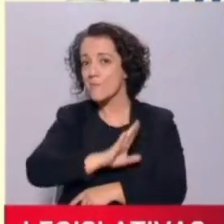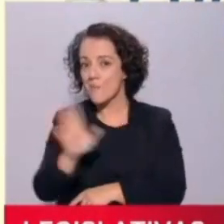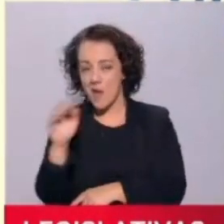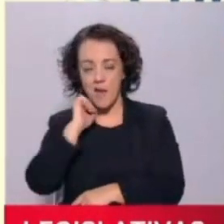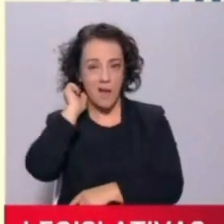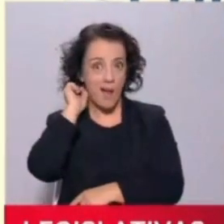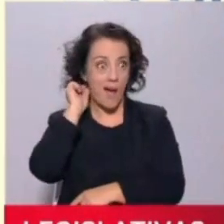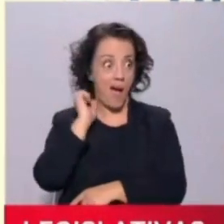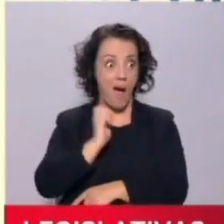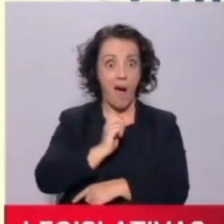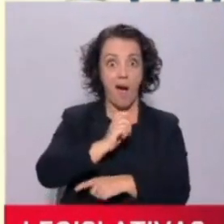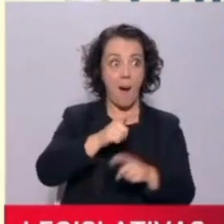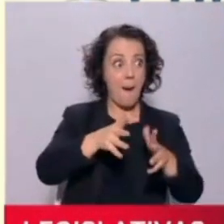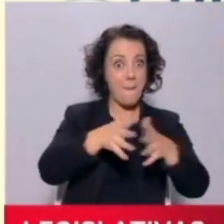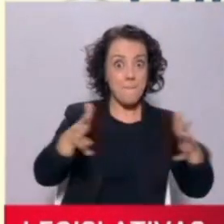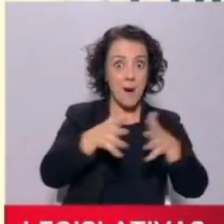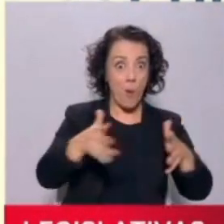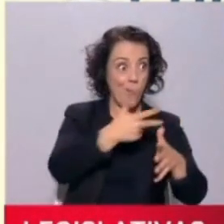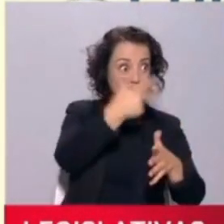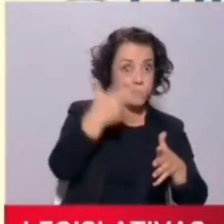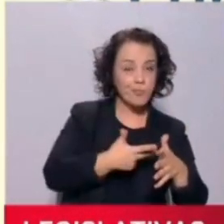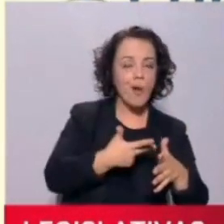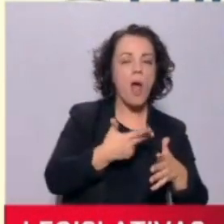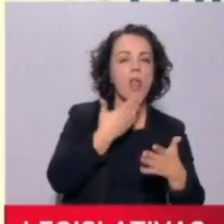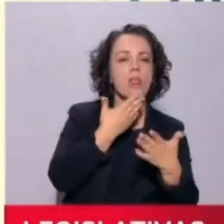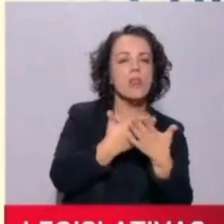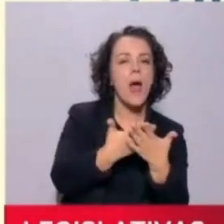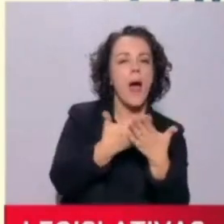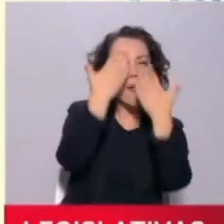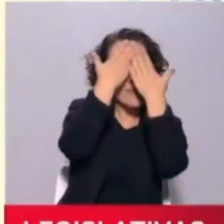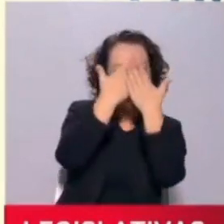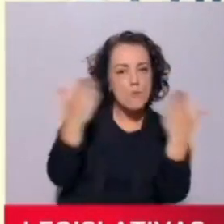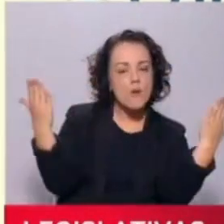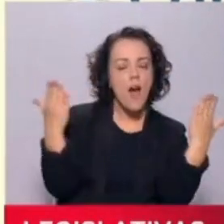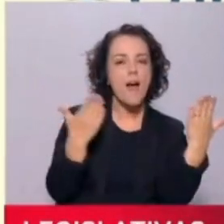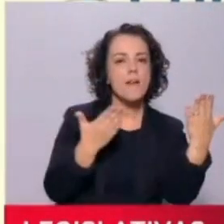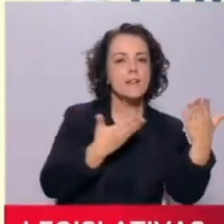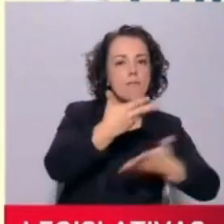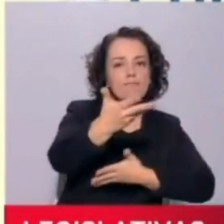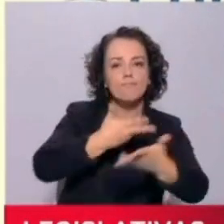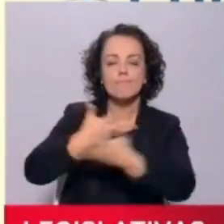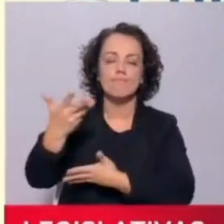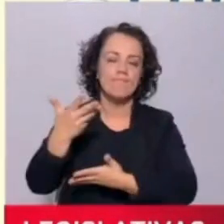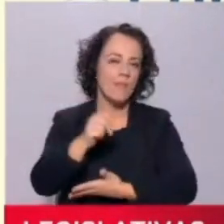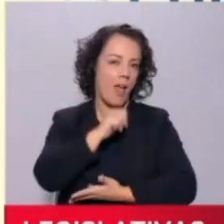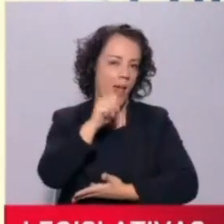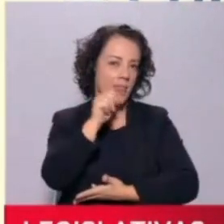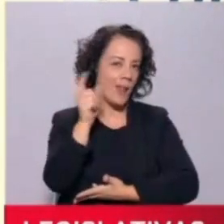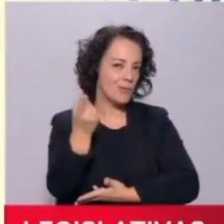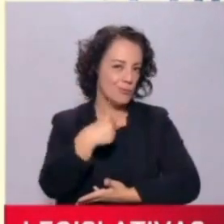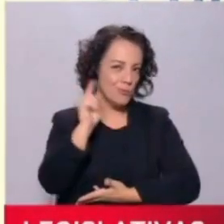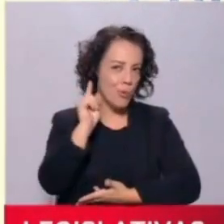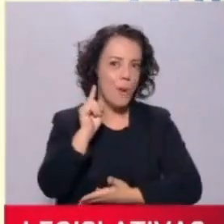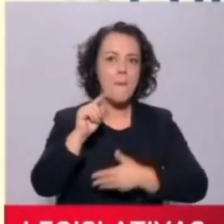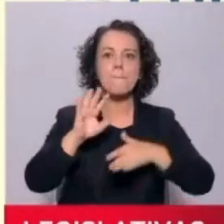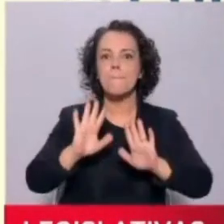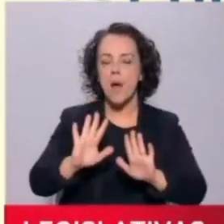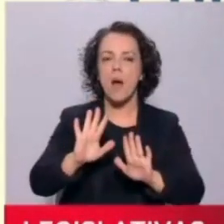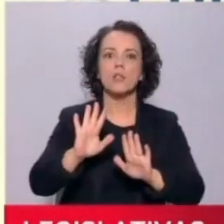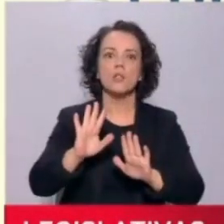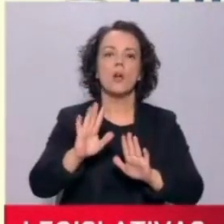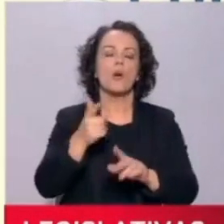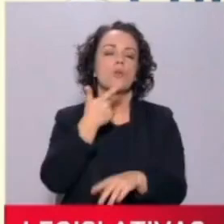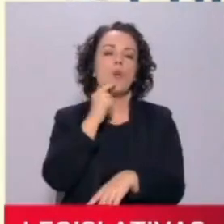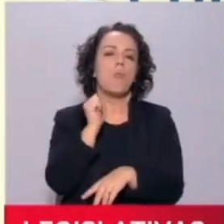pluralidade democrática quando seria desejável apresentar aqui de facto um caminho que não pode ser um caminho do elemento e do andamento das Mais